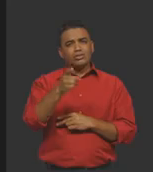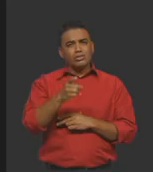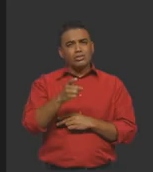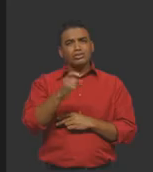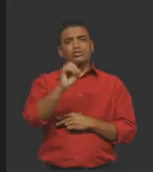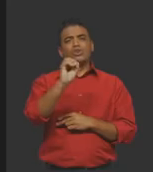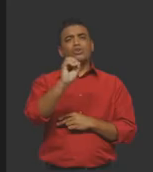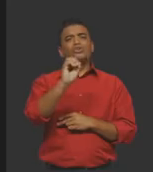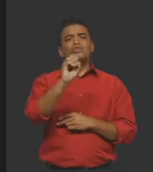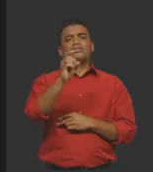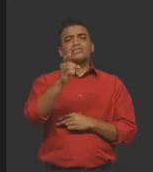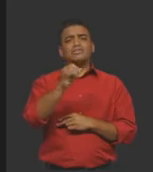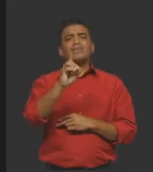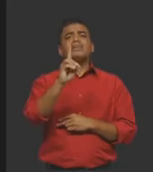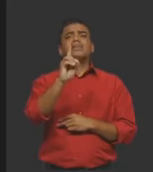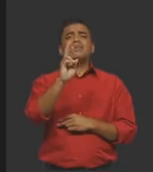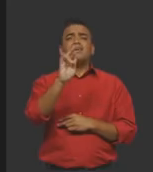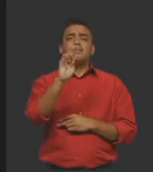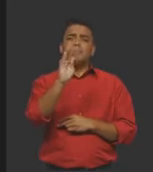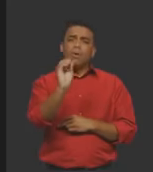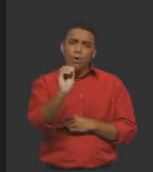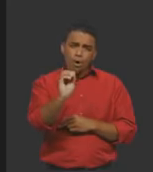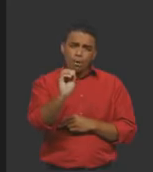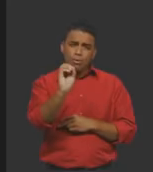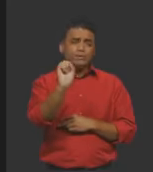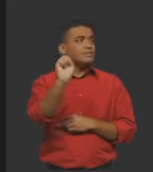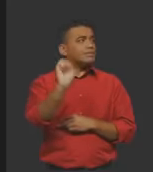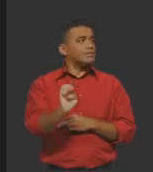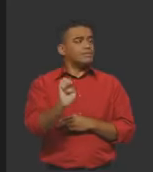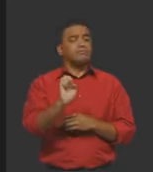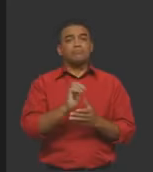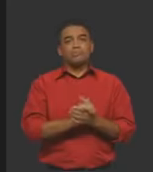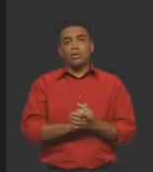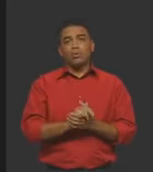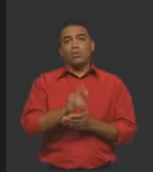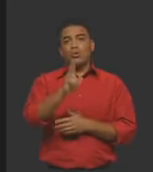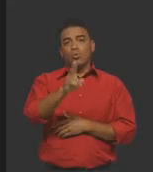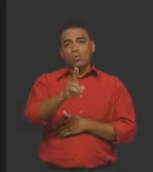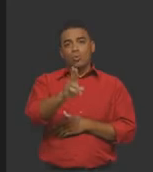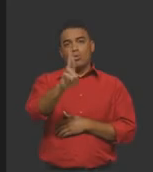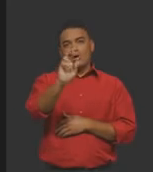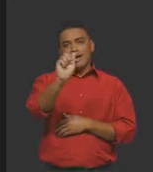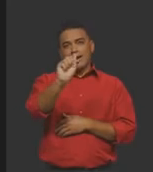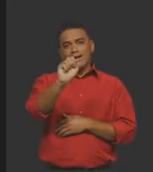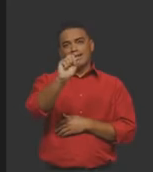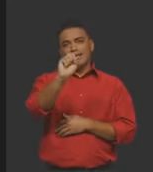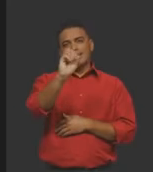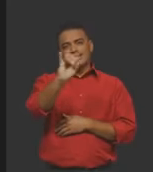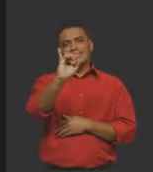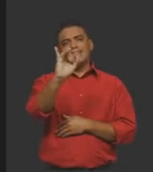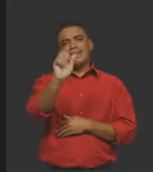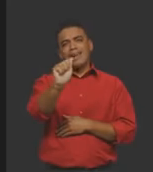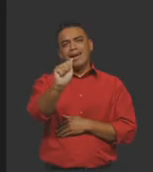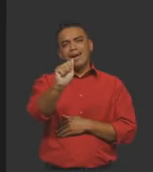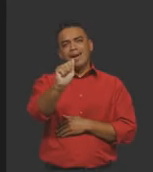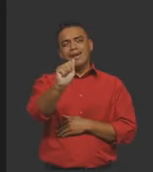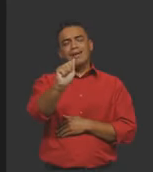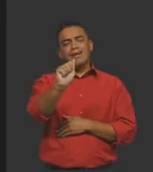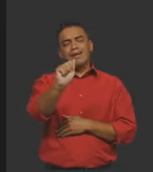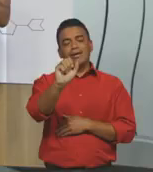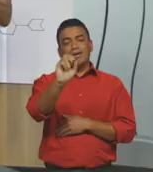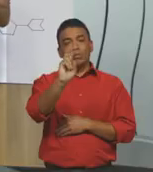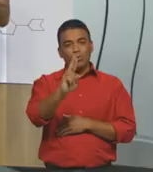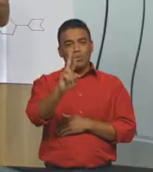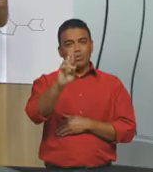relação às bases nitrogenadas, a uracila, ela vai ser a base exclusiva